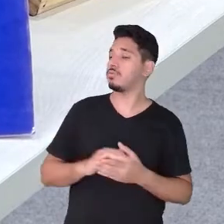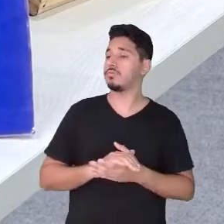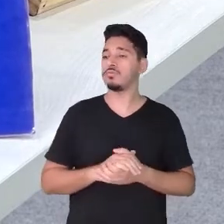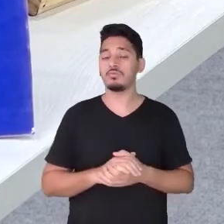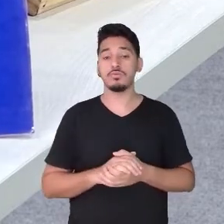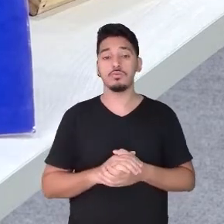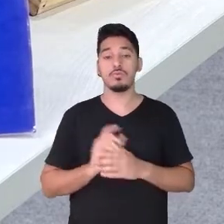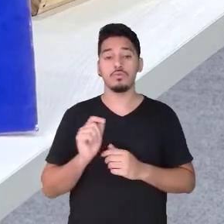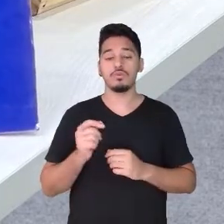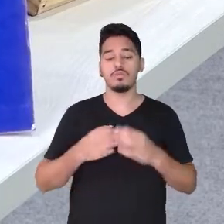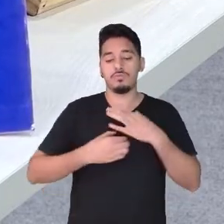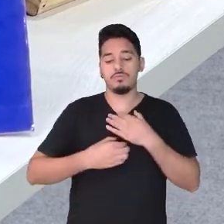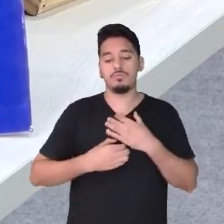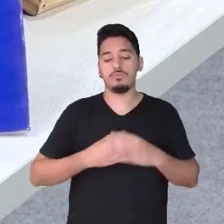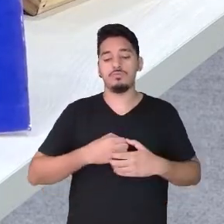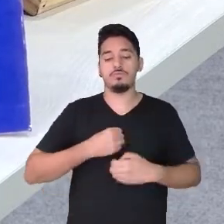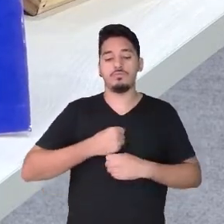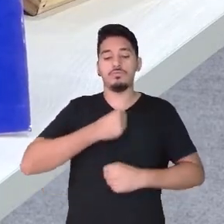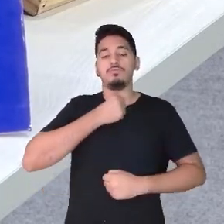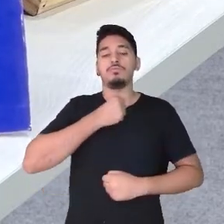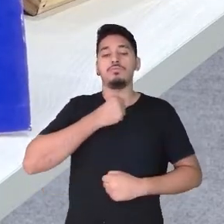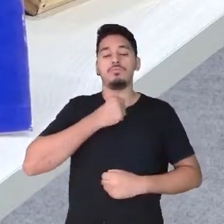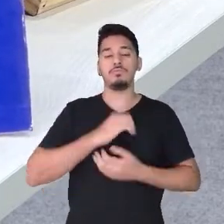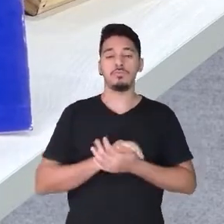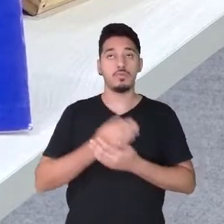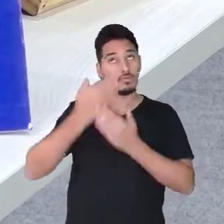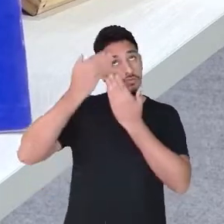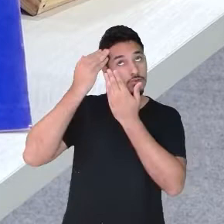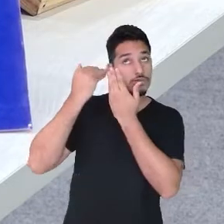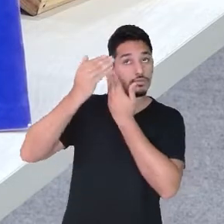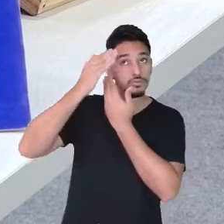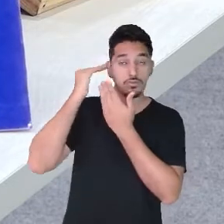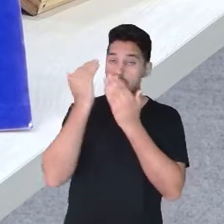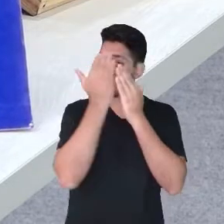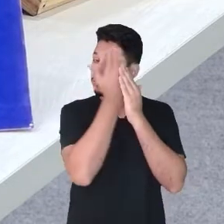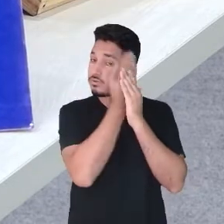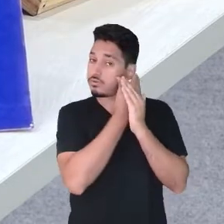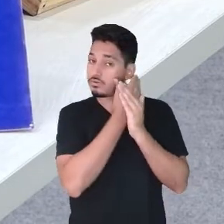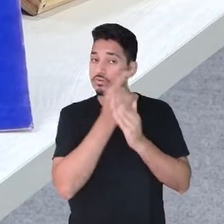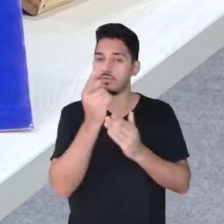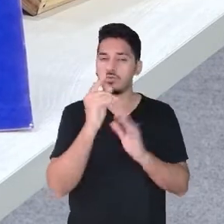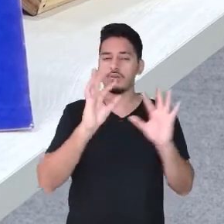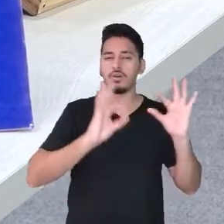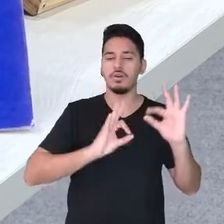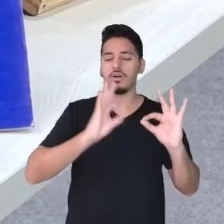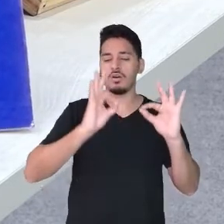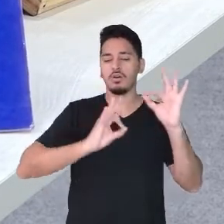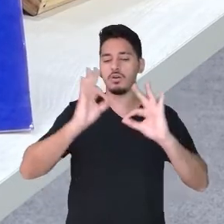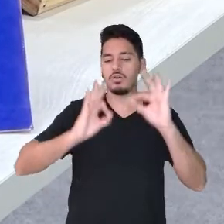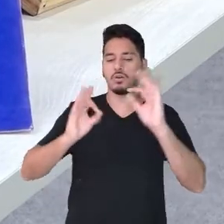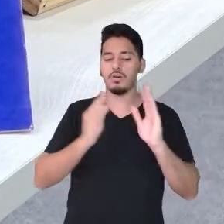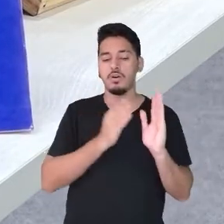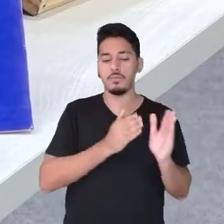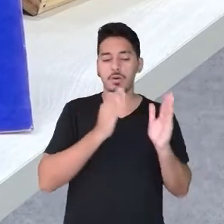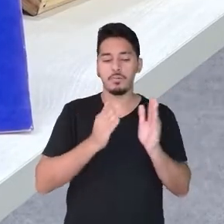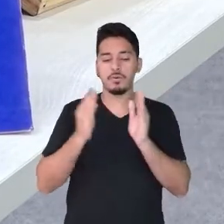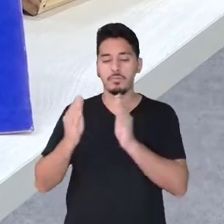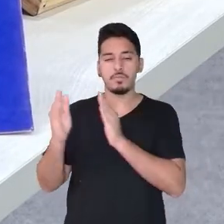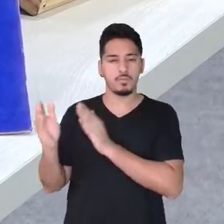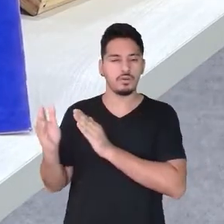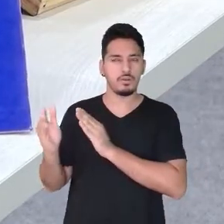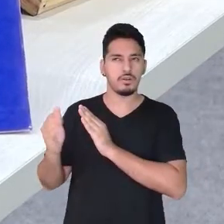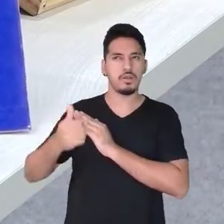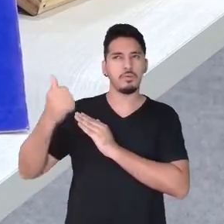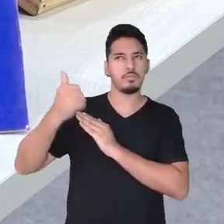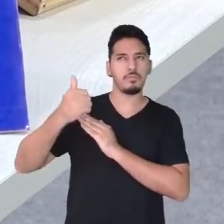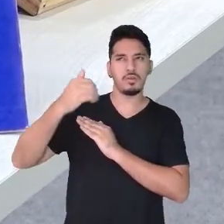estou botando a gravata, estou penteando o cabelo. A ordem, qual é a ordem? Será que ele toma